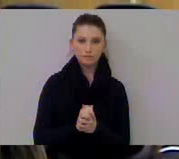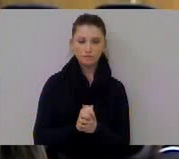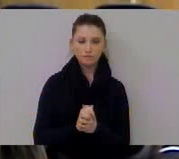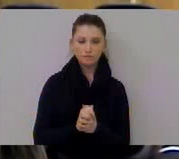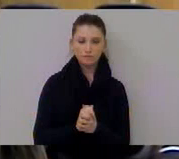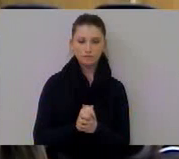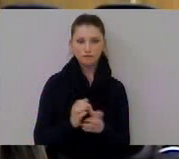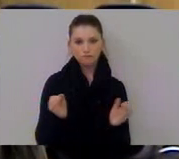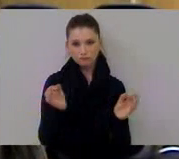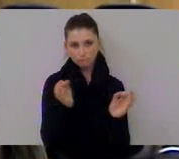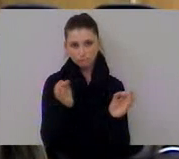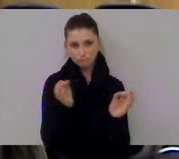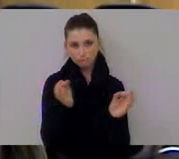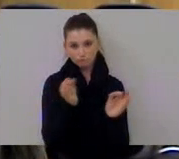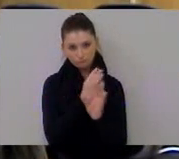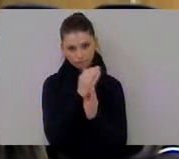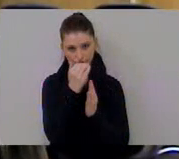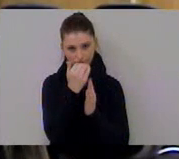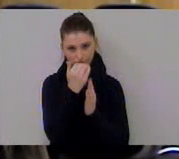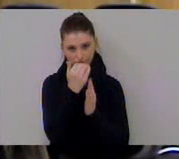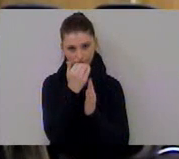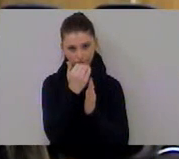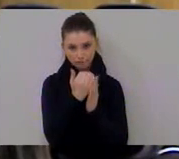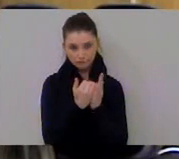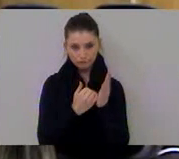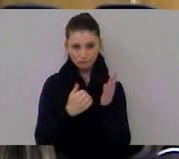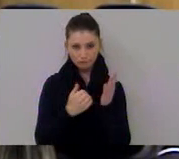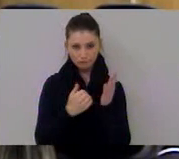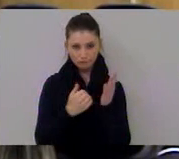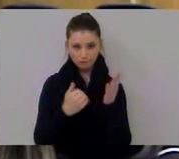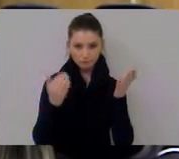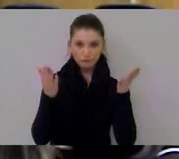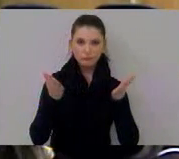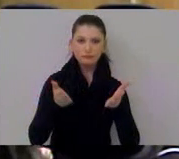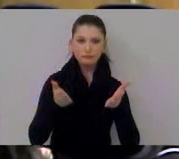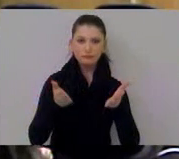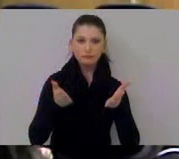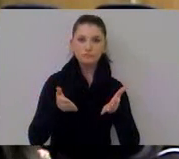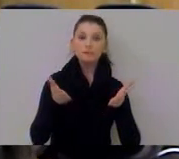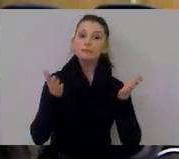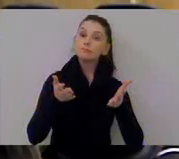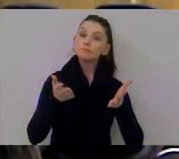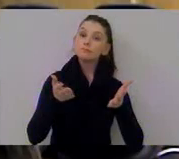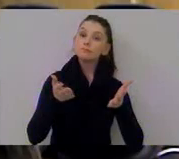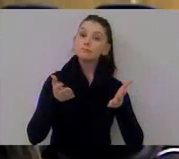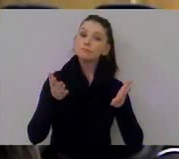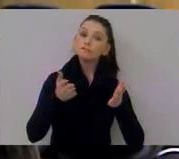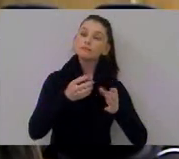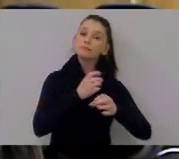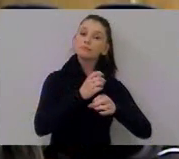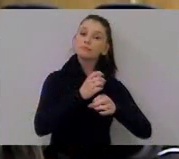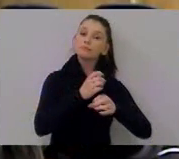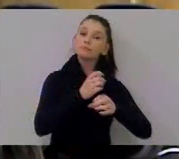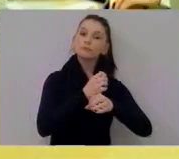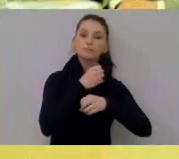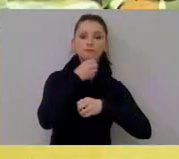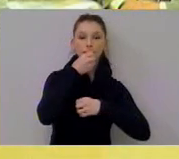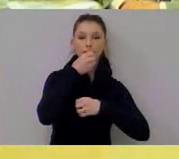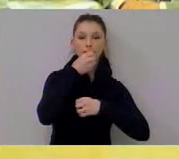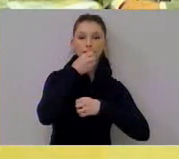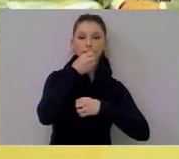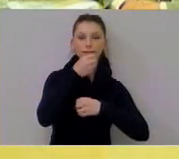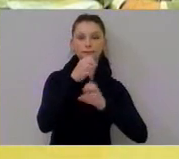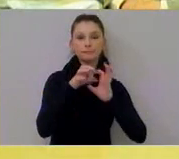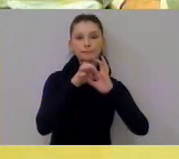Terminado o expediente, passamos para a tribuna livre. Questão de